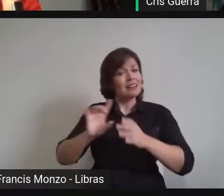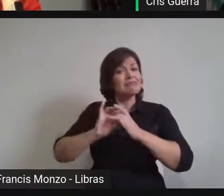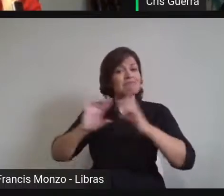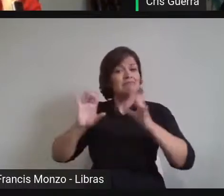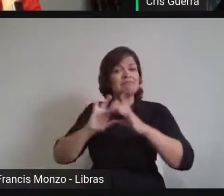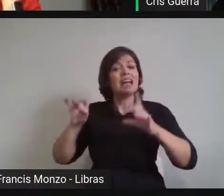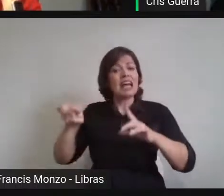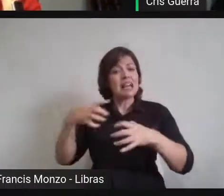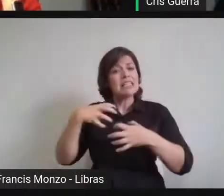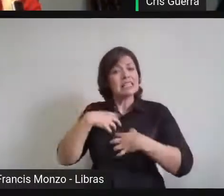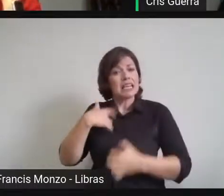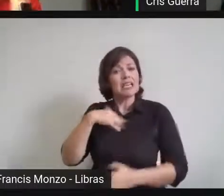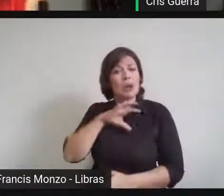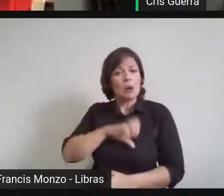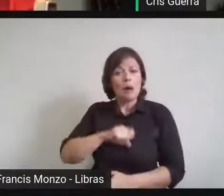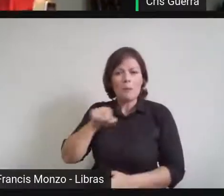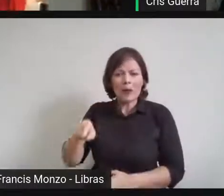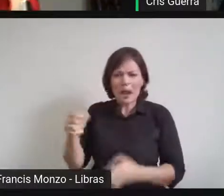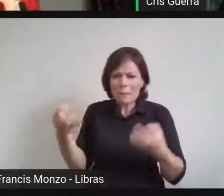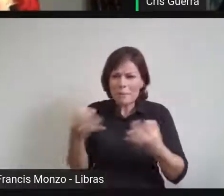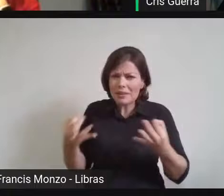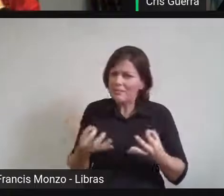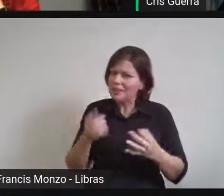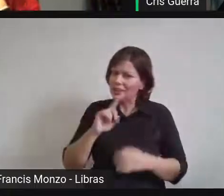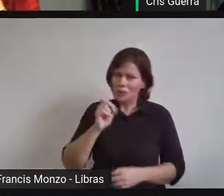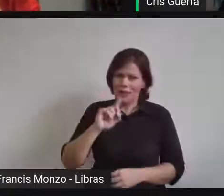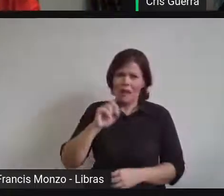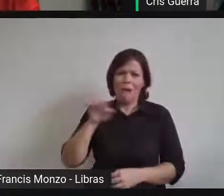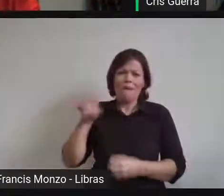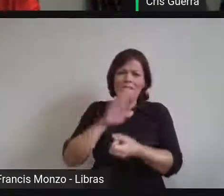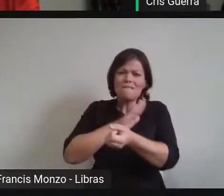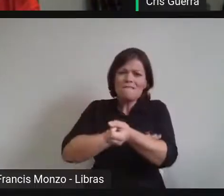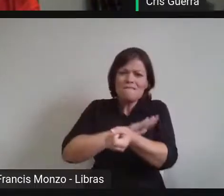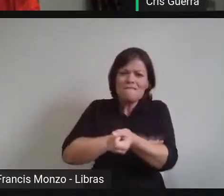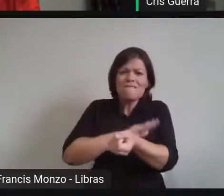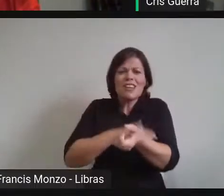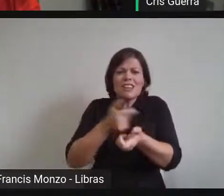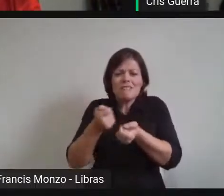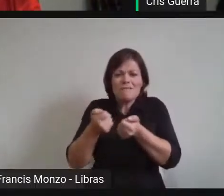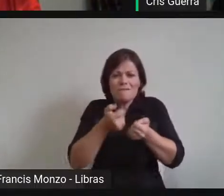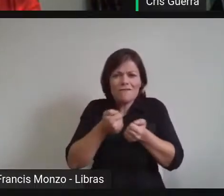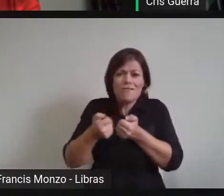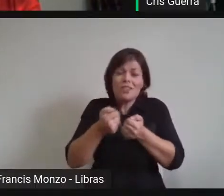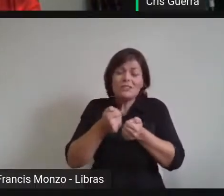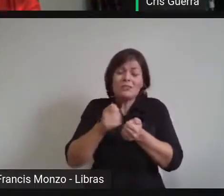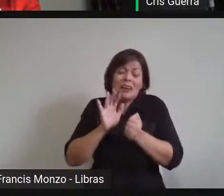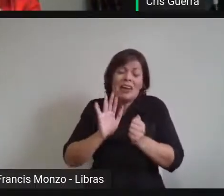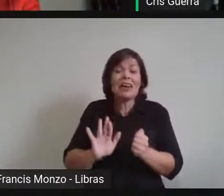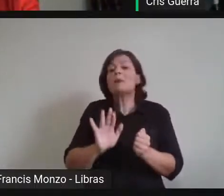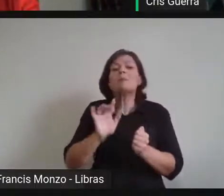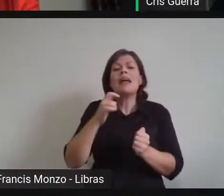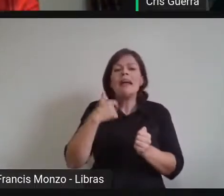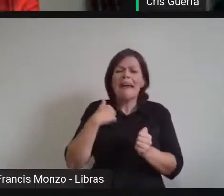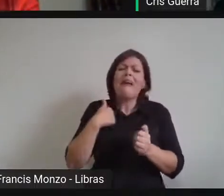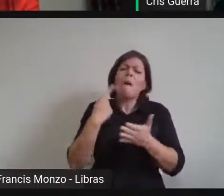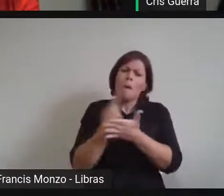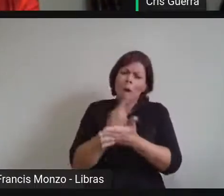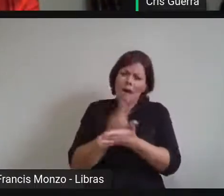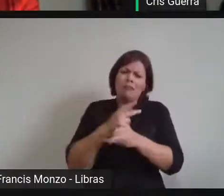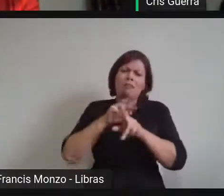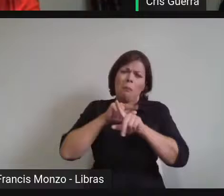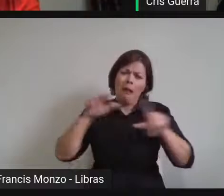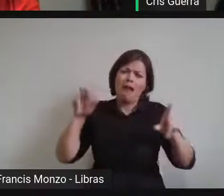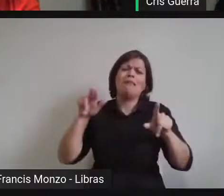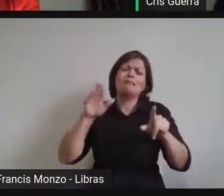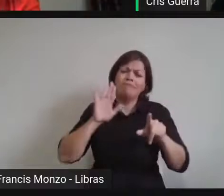também, viciado em videogame, tem várias coisas que eu errei com ele. Enfim, é o filho possível de uma mãe possível, porque nós somos